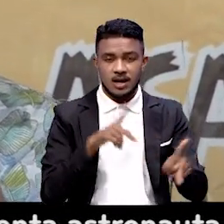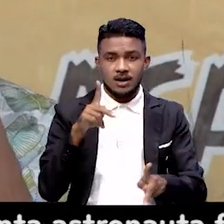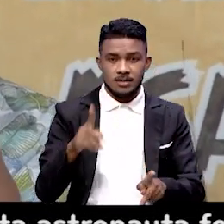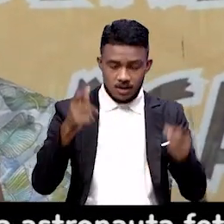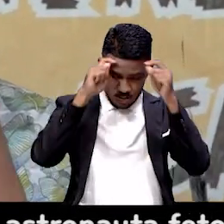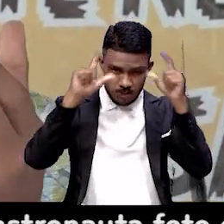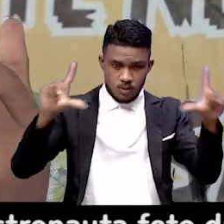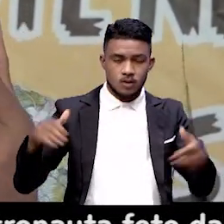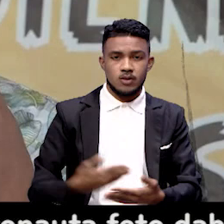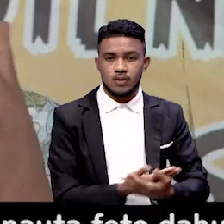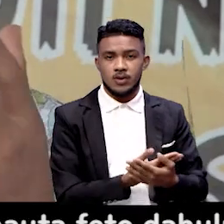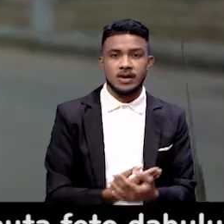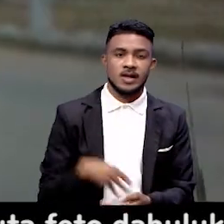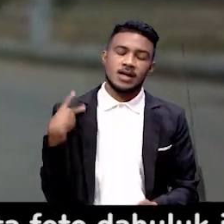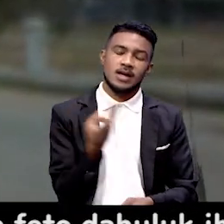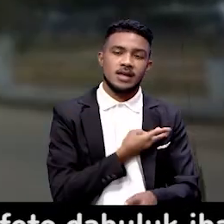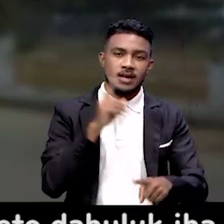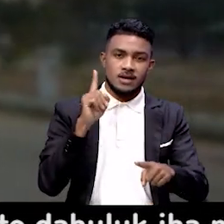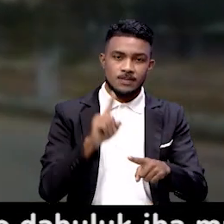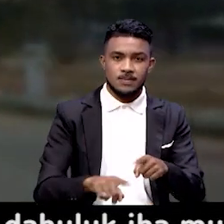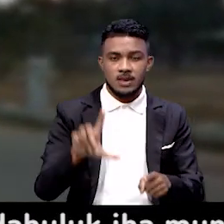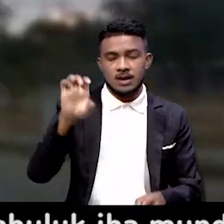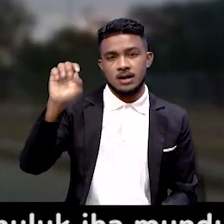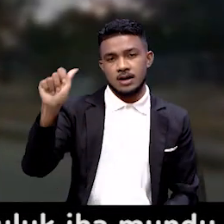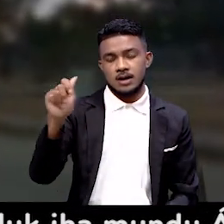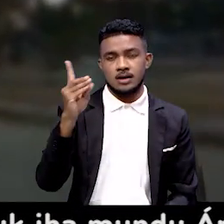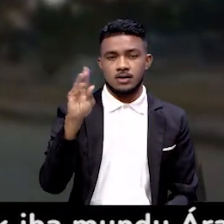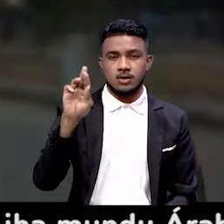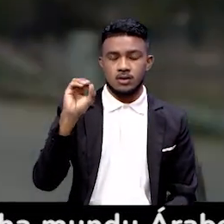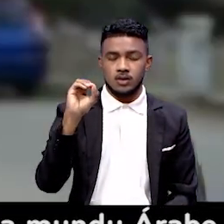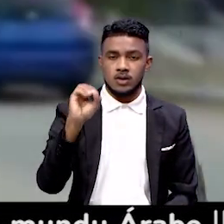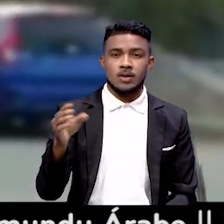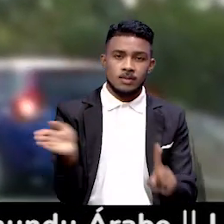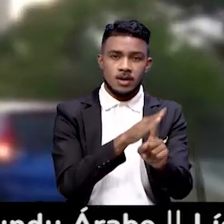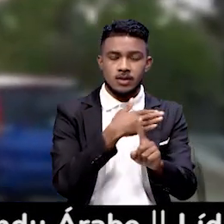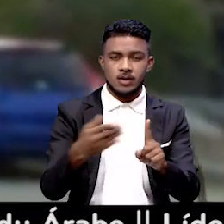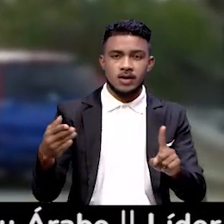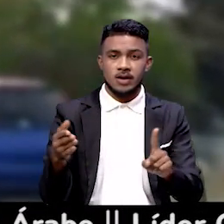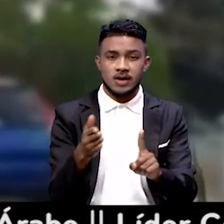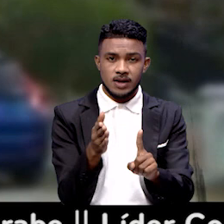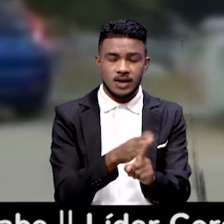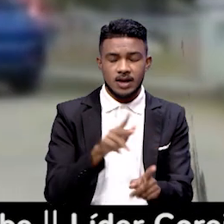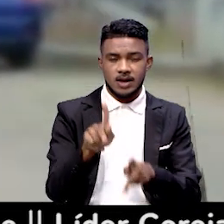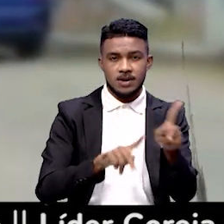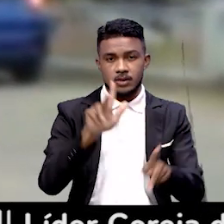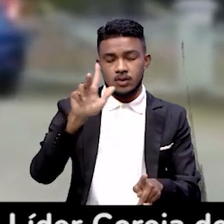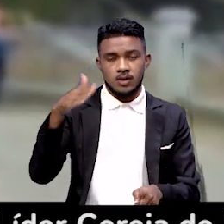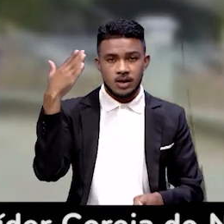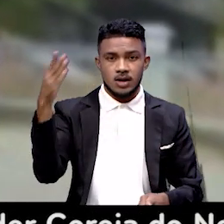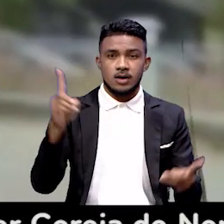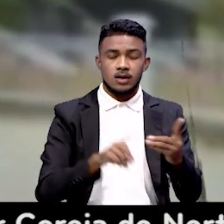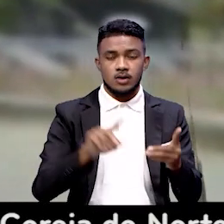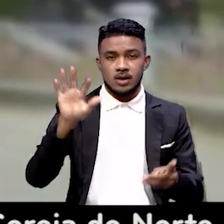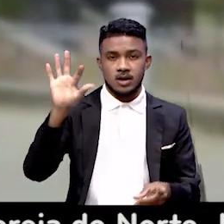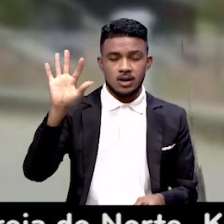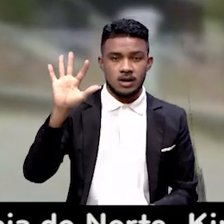Aku ini dana kita label. Leandro Sena he tambaku suspeito na entolo ia loron lima fulang ne ia area Bebora